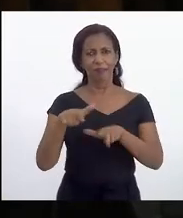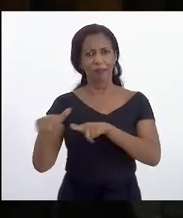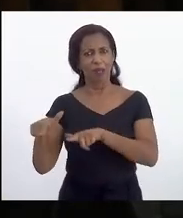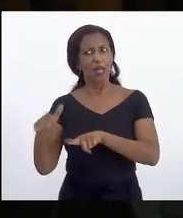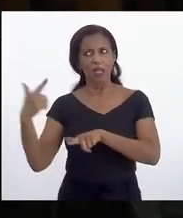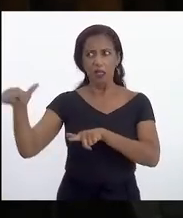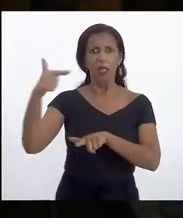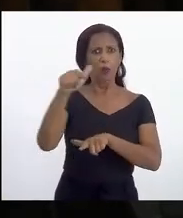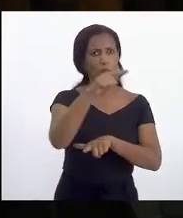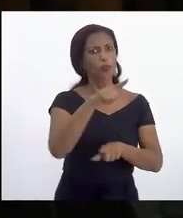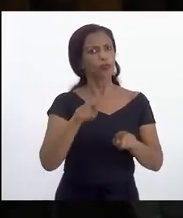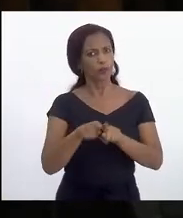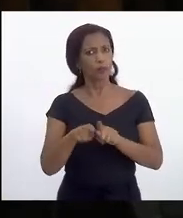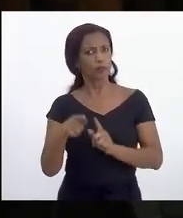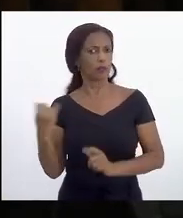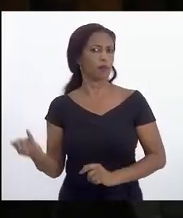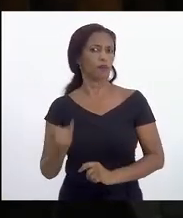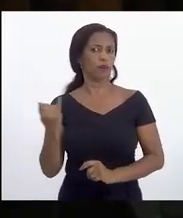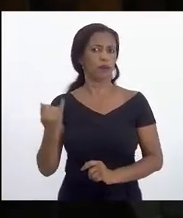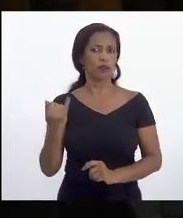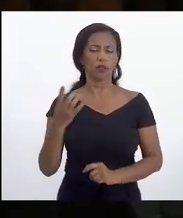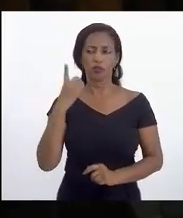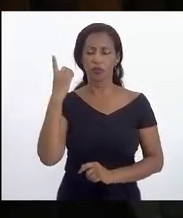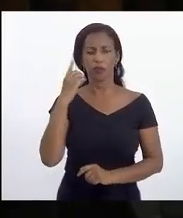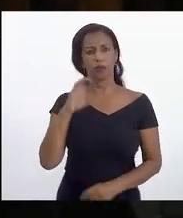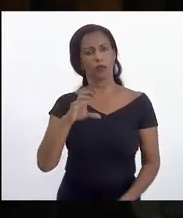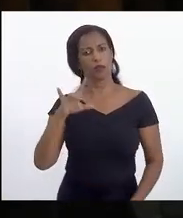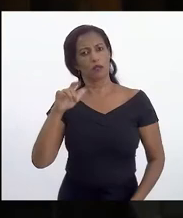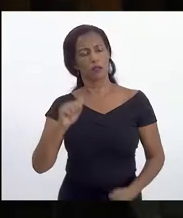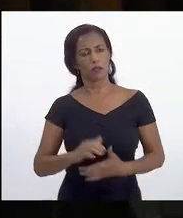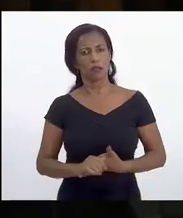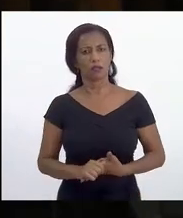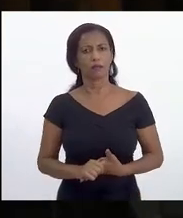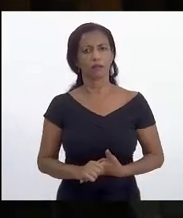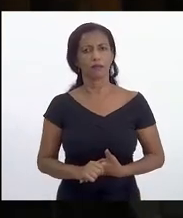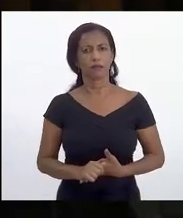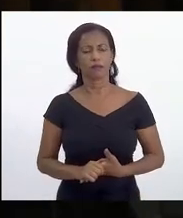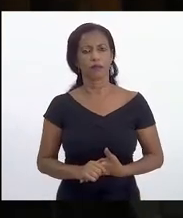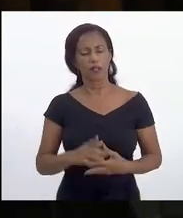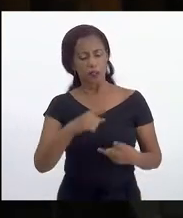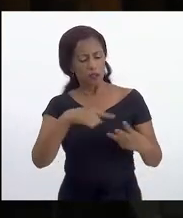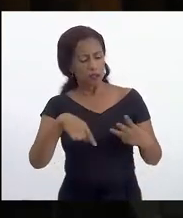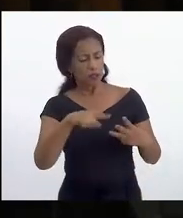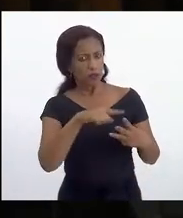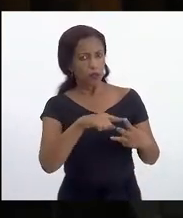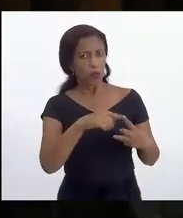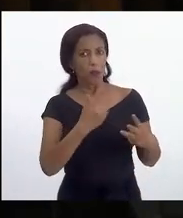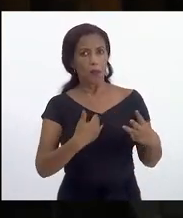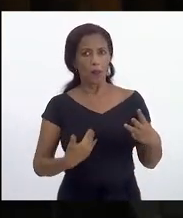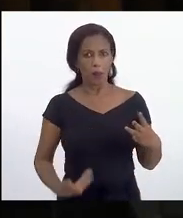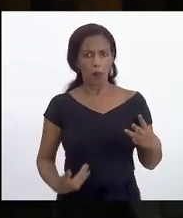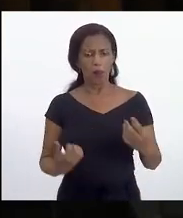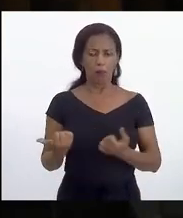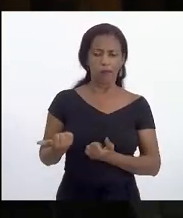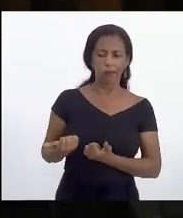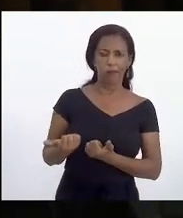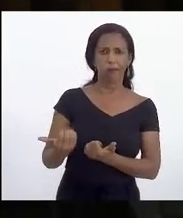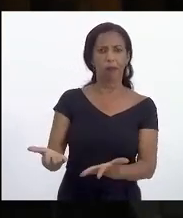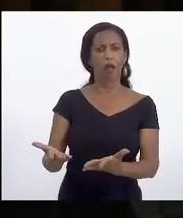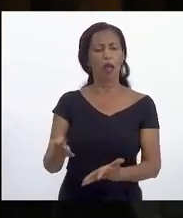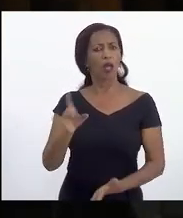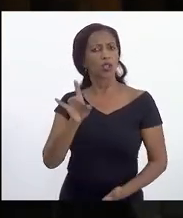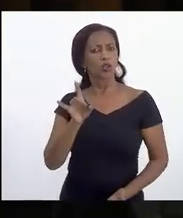entre tantos outros Deputado a Célia é só o serviço público pode emprestar